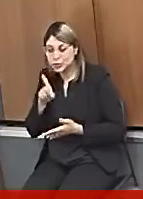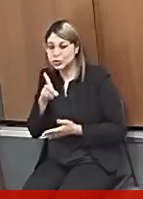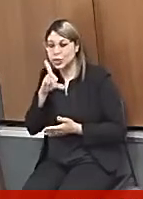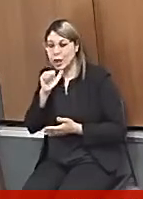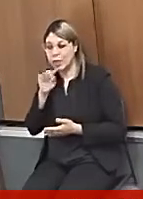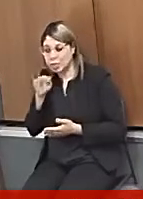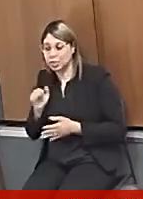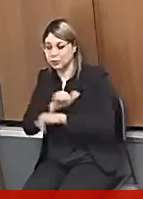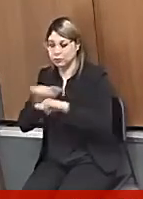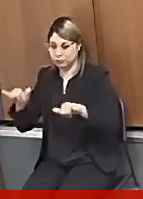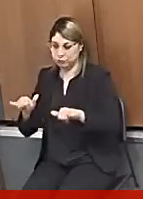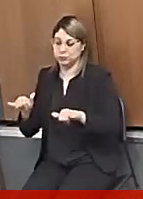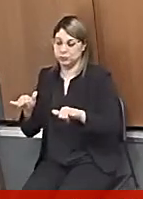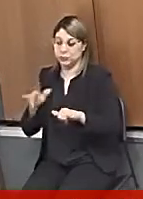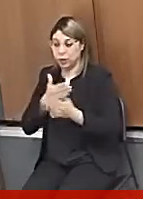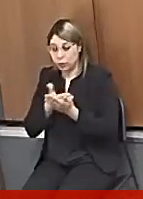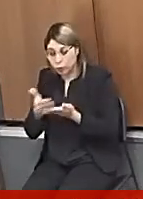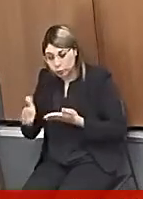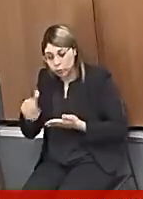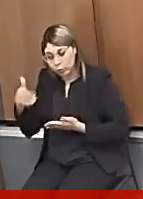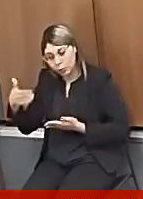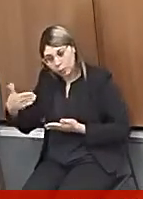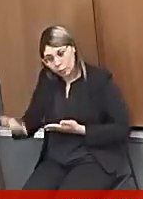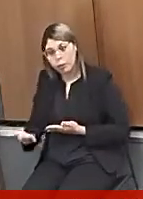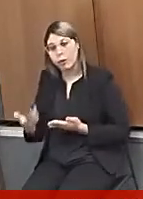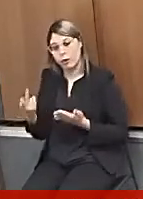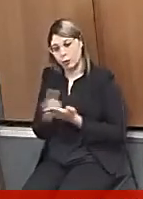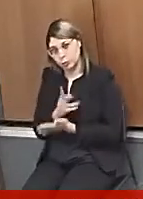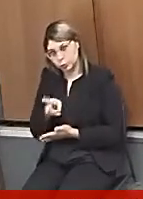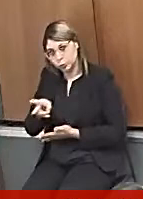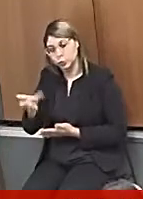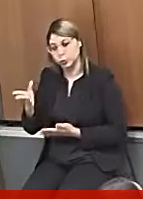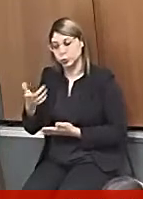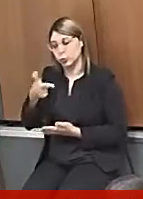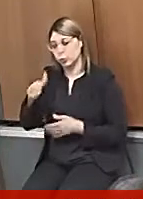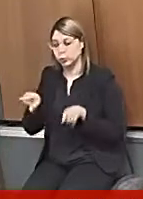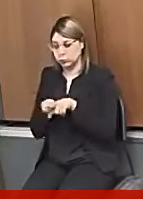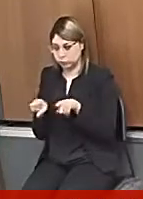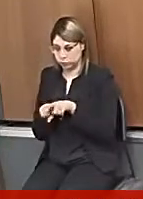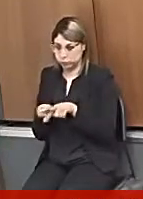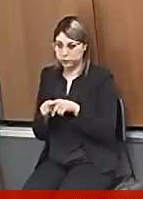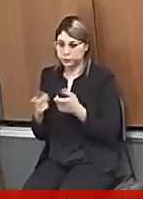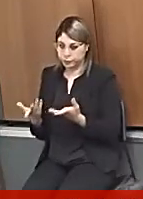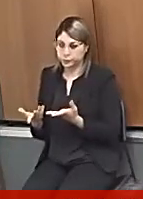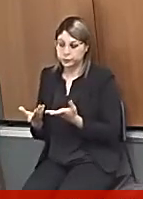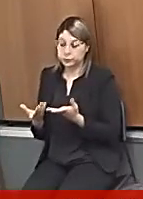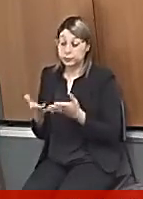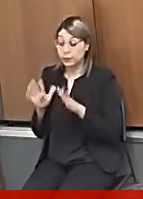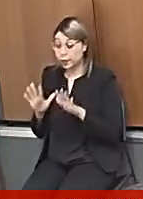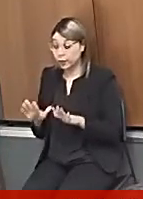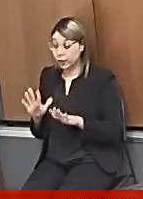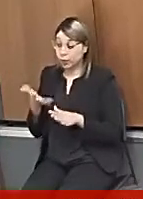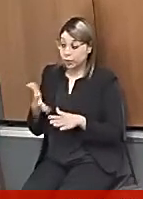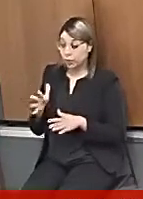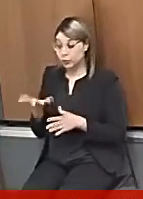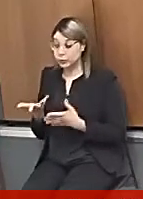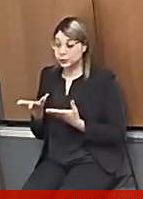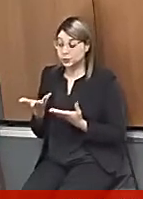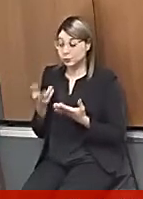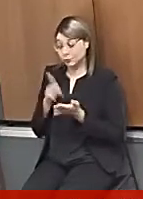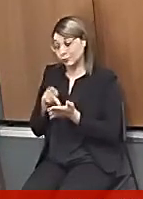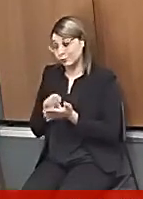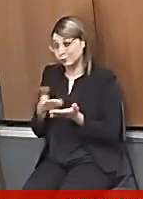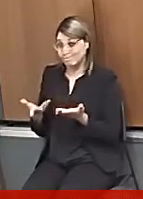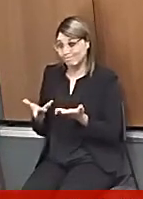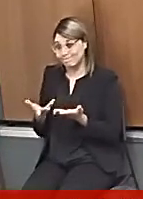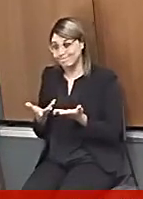da publicação da ata e a partir daí também se seguiu em outros casos também consideraram então talvez tenha havido aí de fato